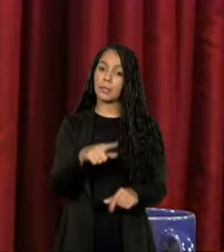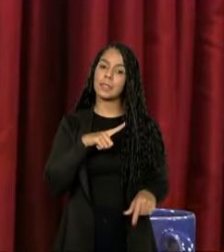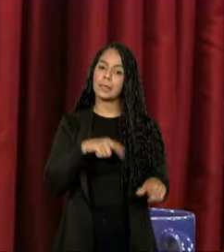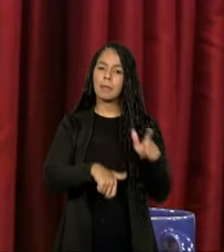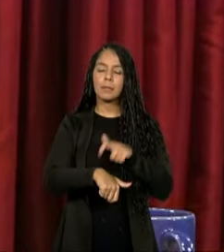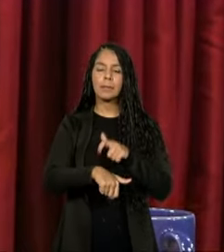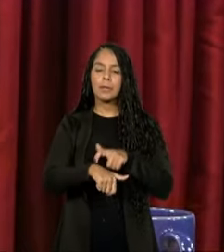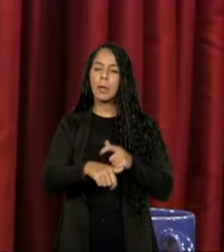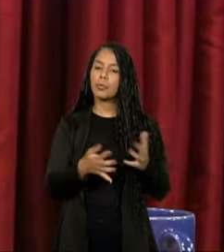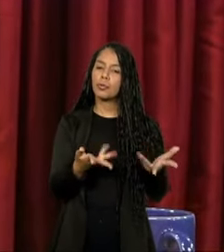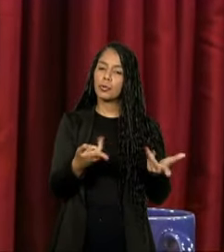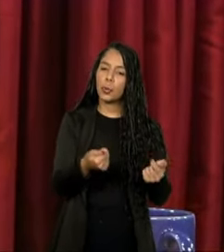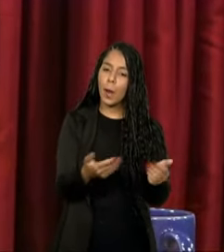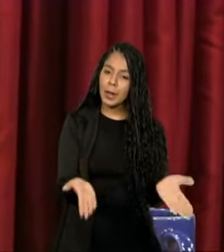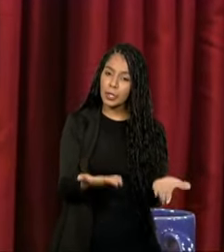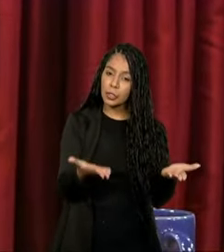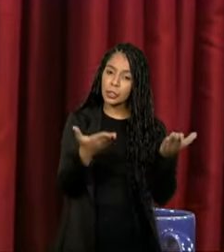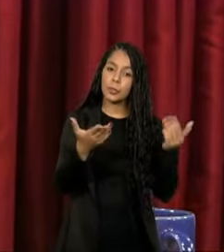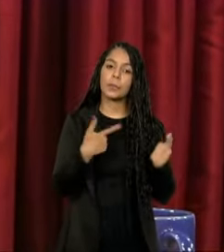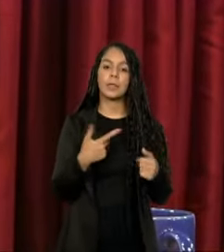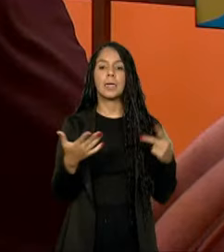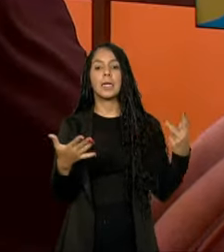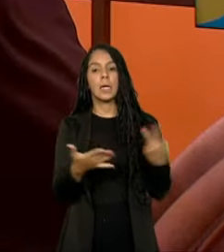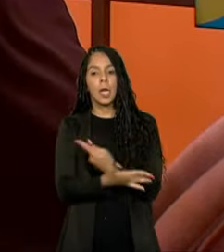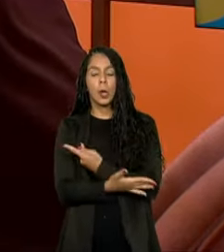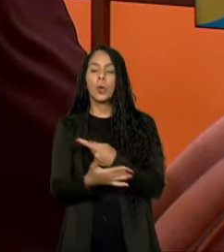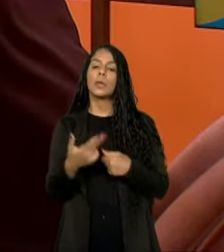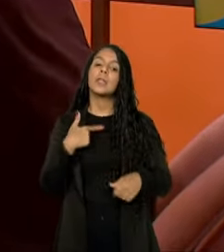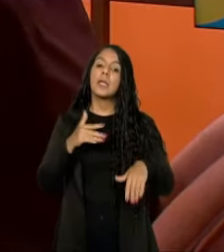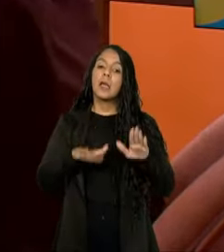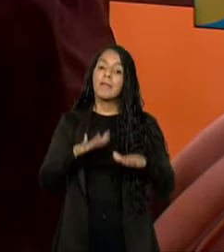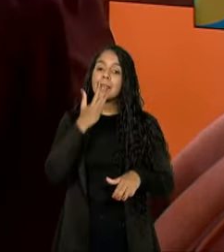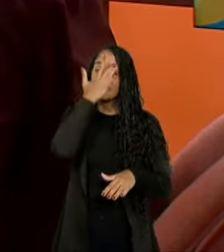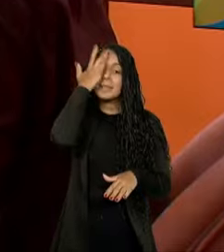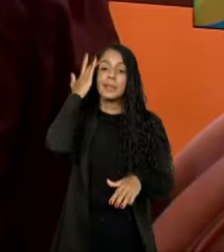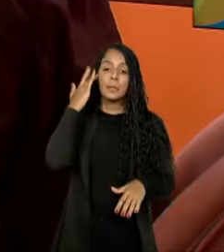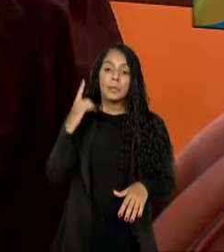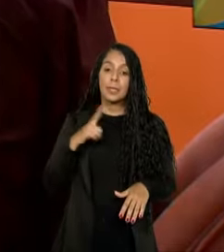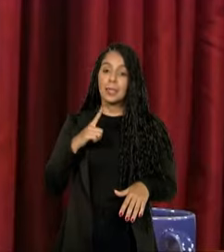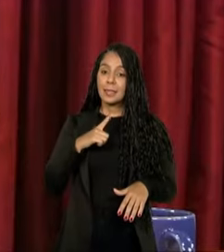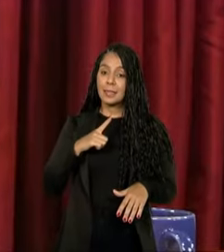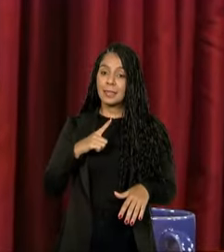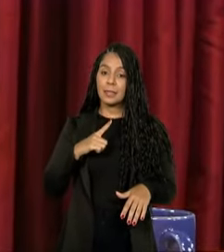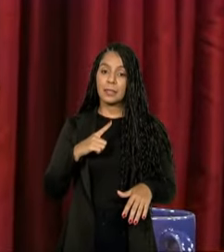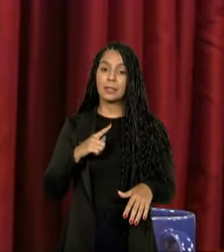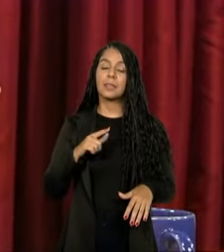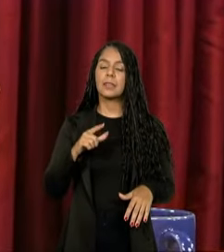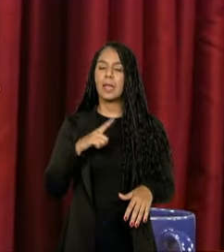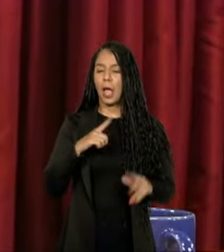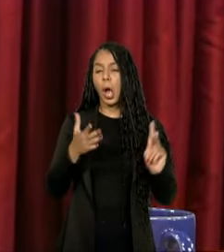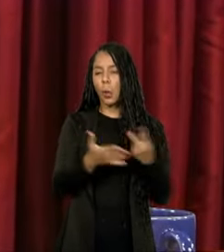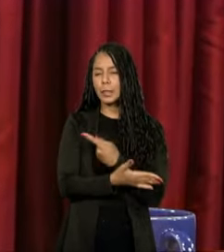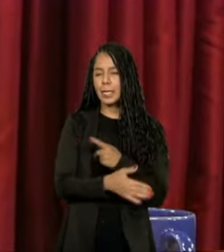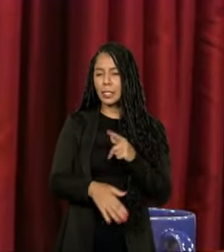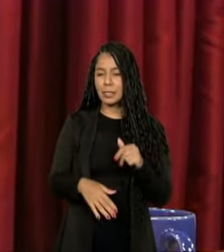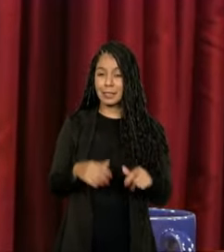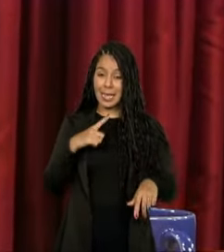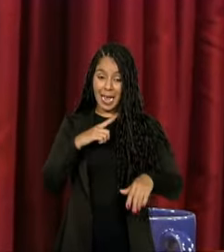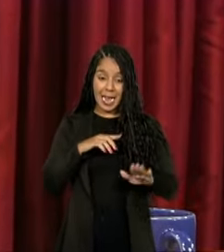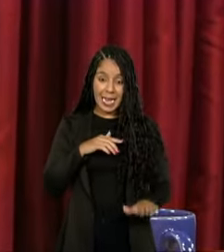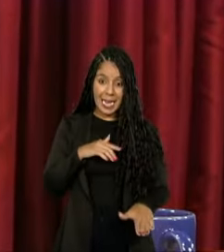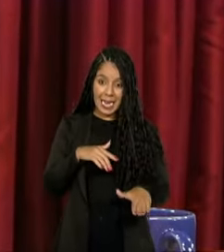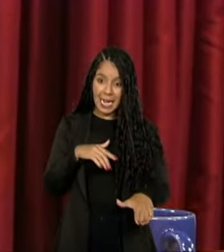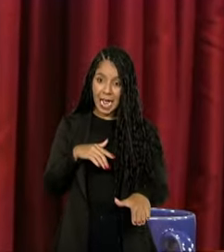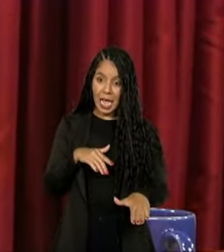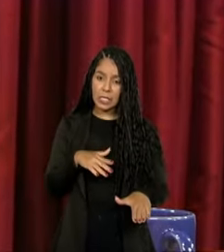tempo de qualidade que você vai ter com ele. Acontece muitas vezes aí da pessoa às vezes ter muito tempo durante a infância, eu acho, com a criança, mas depois que ela vai